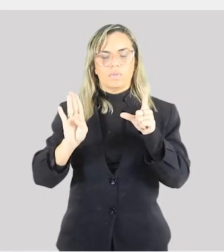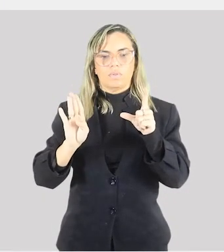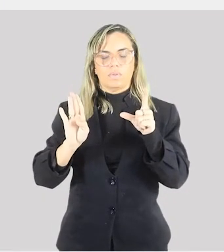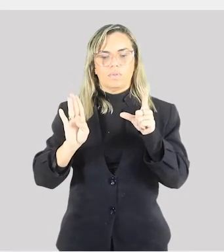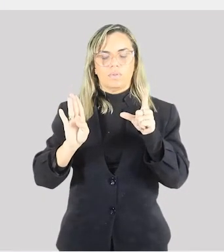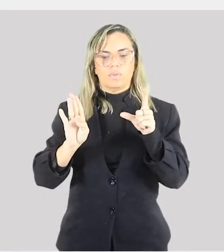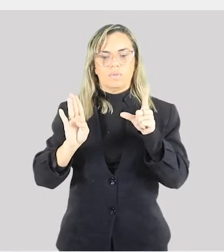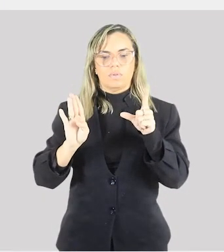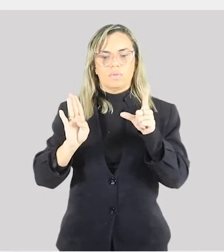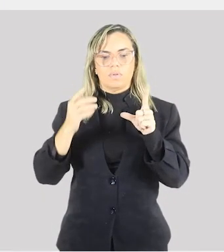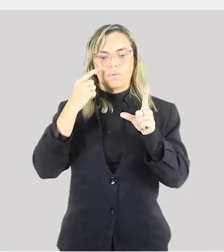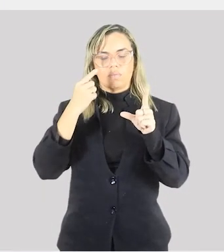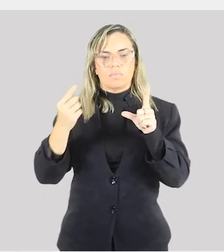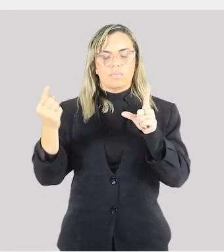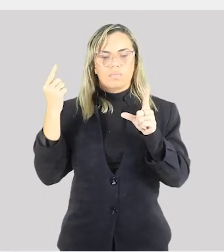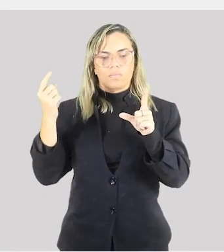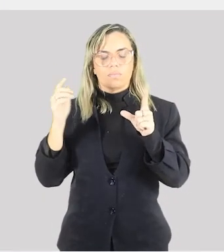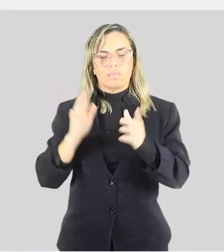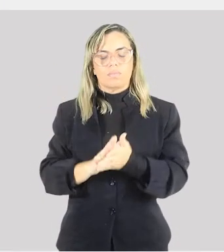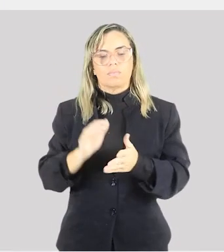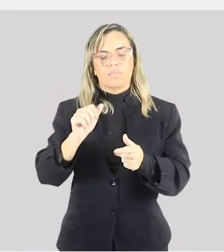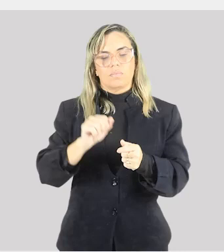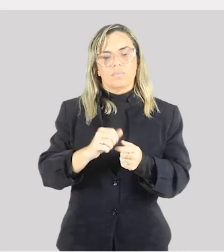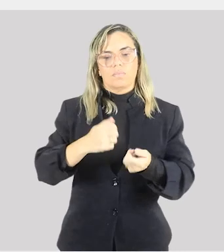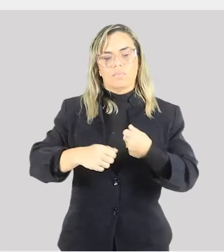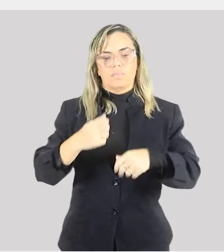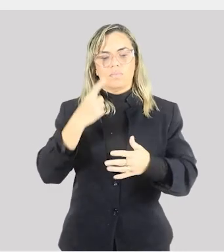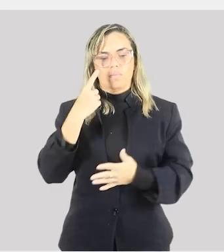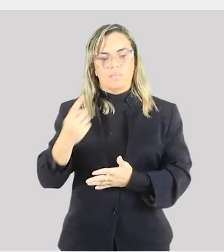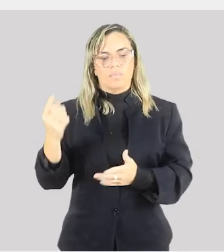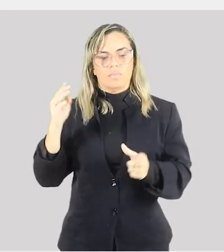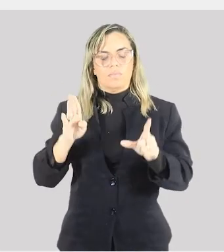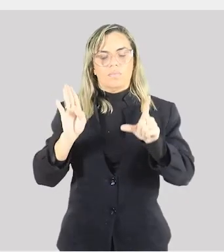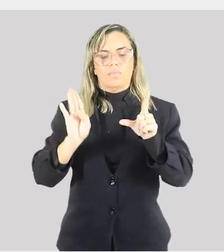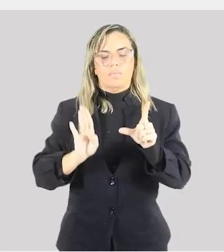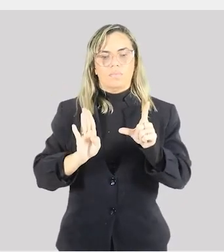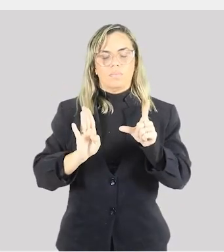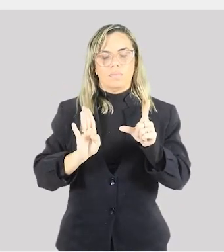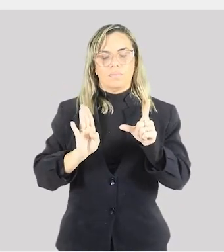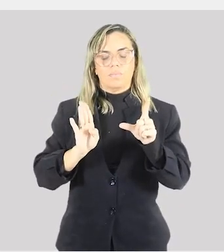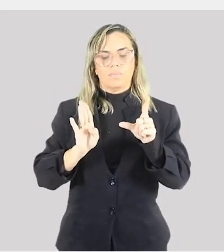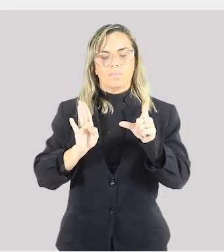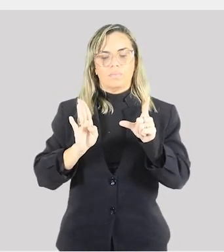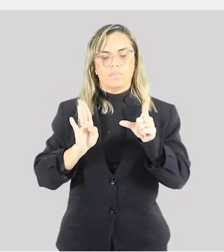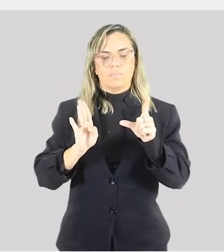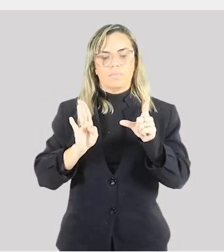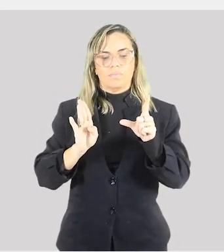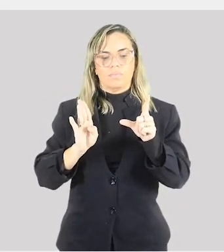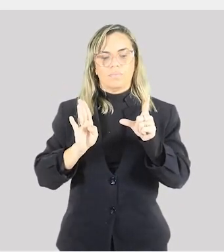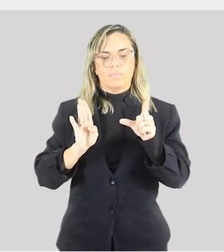B, de bola. Os atos resultam de uma votação, os atos simples resultam de uma formação